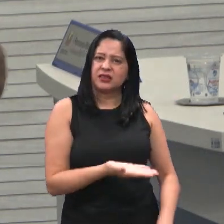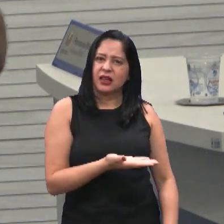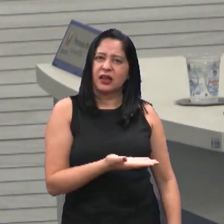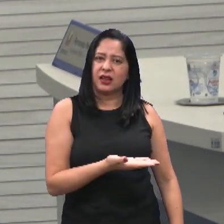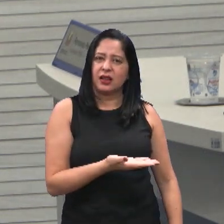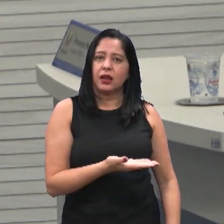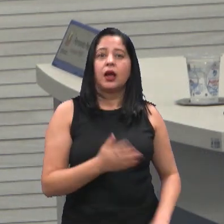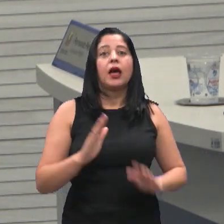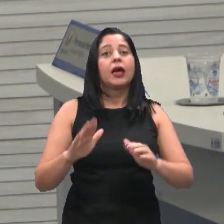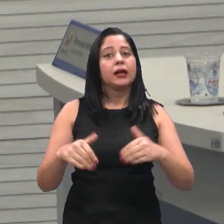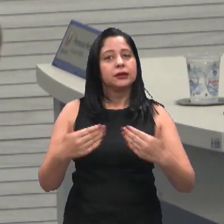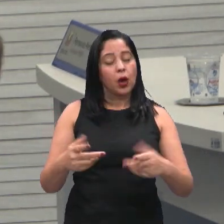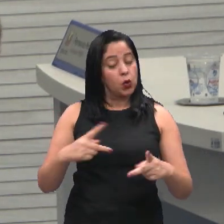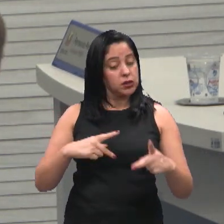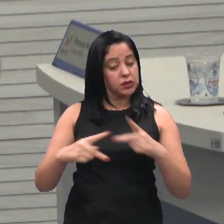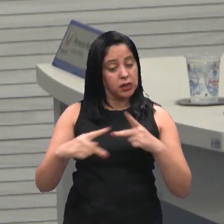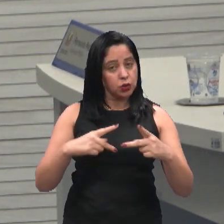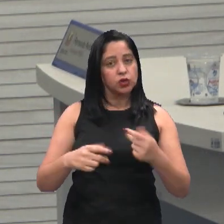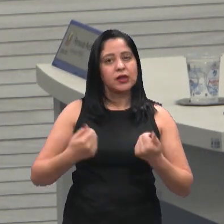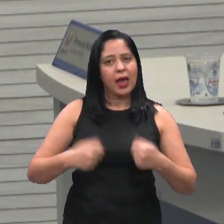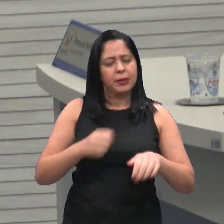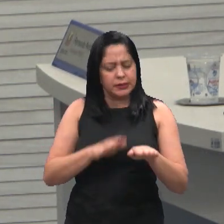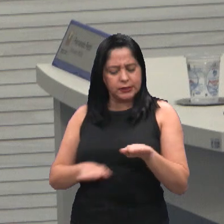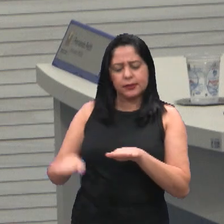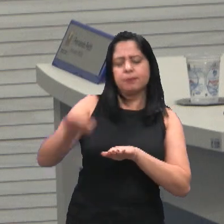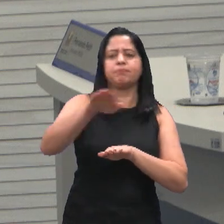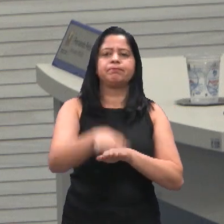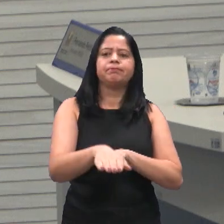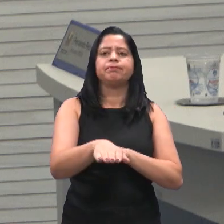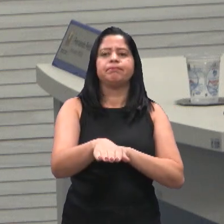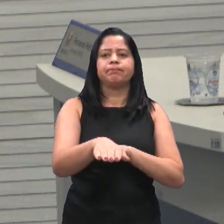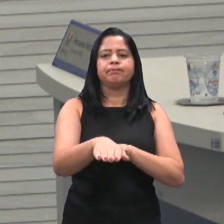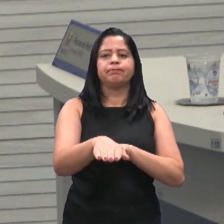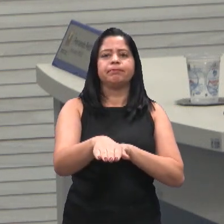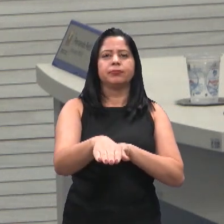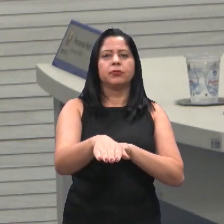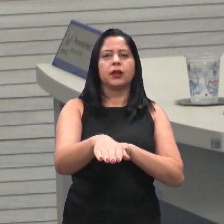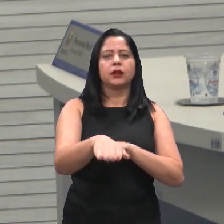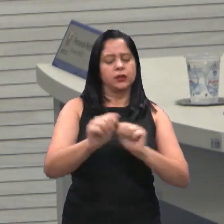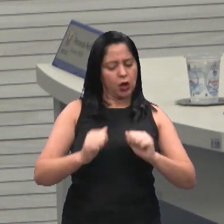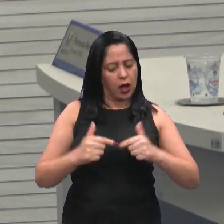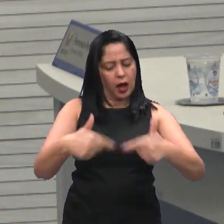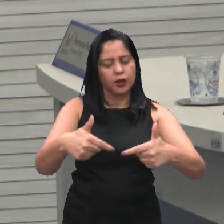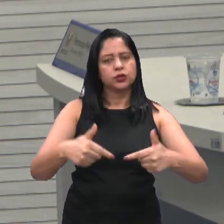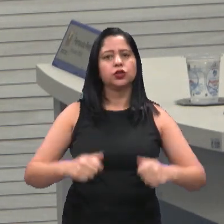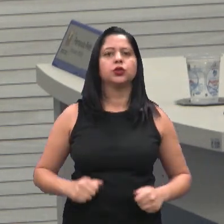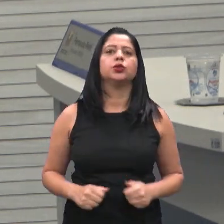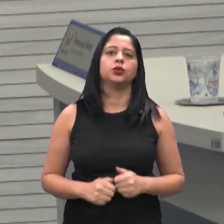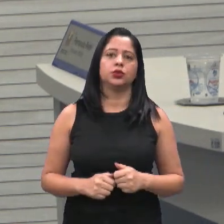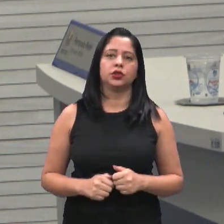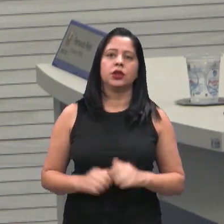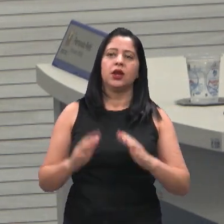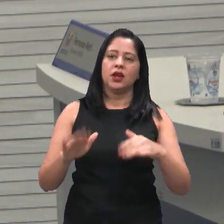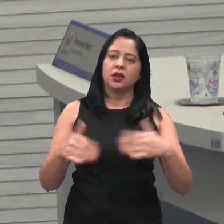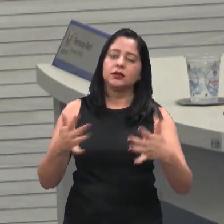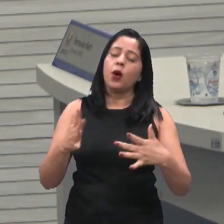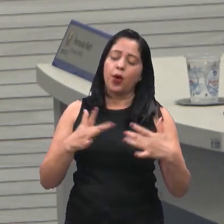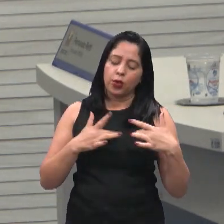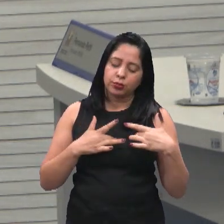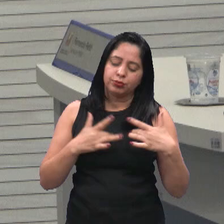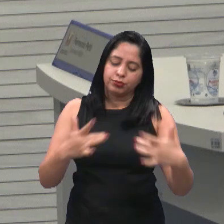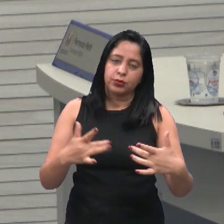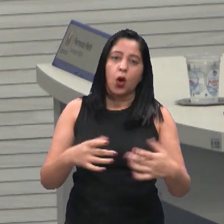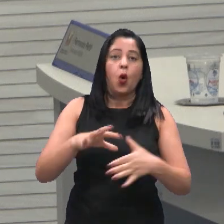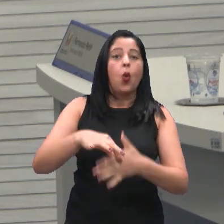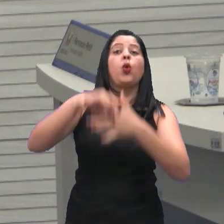frente, não faz algo que realmente é merecedor? Tá certo? Então, estou aqui solidarizando com vocês, acho que, no mínimo, teria que ser explicado.